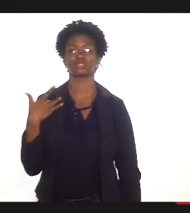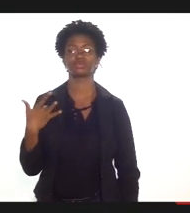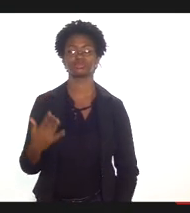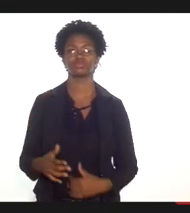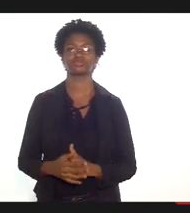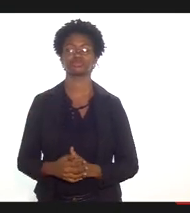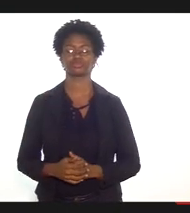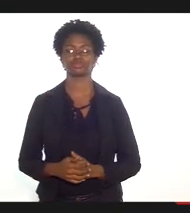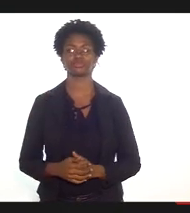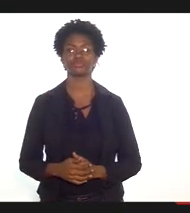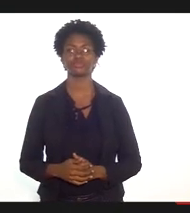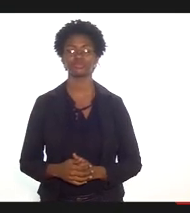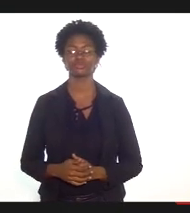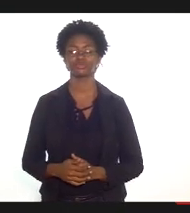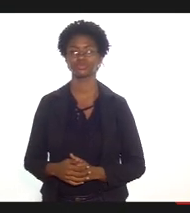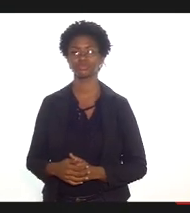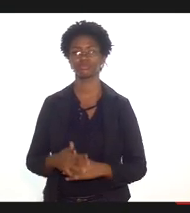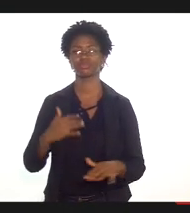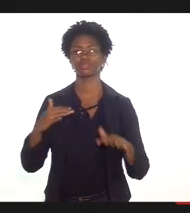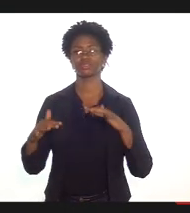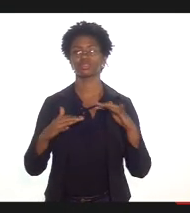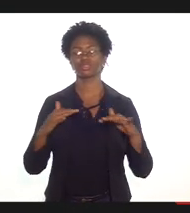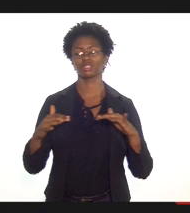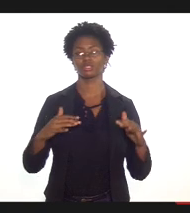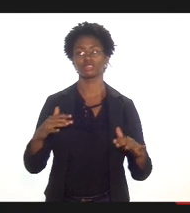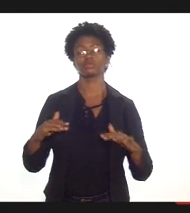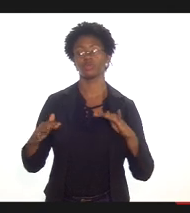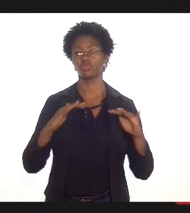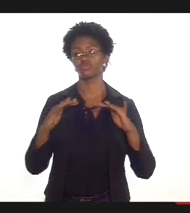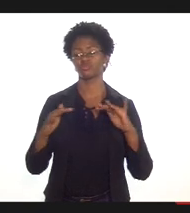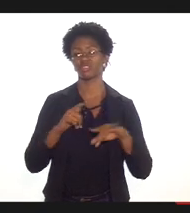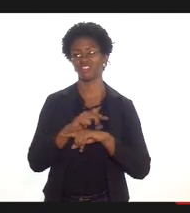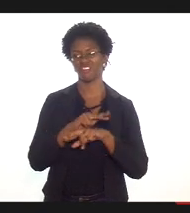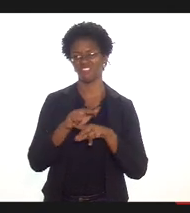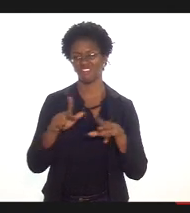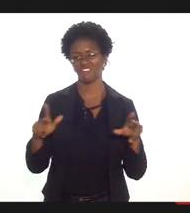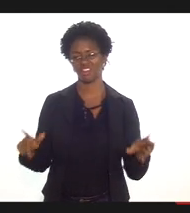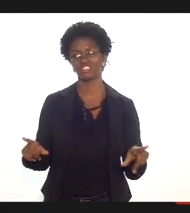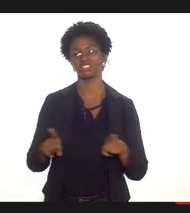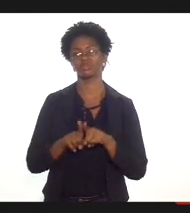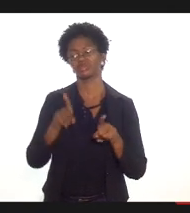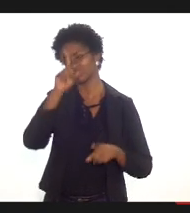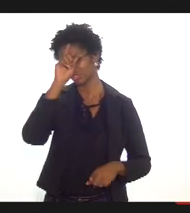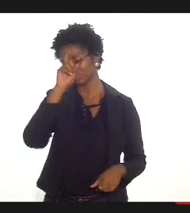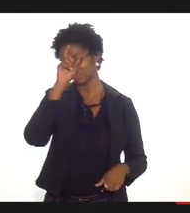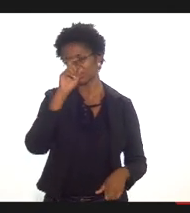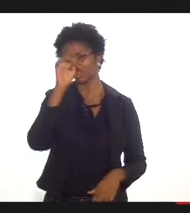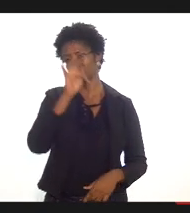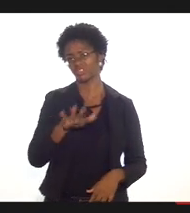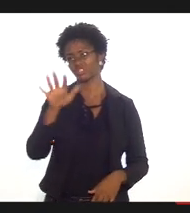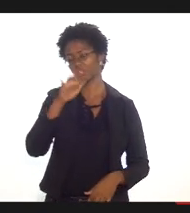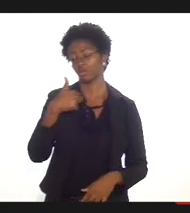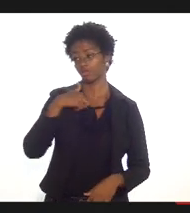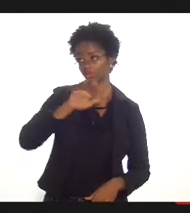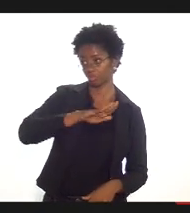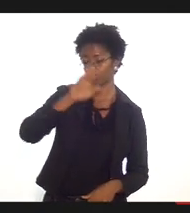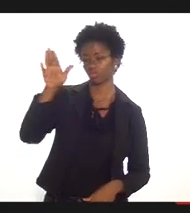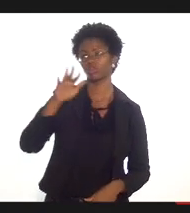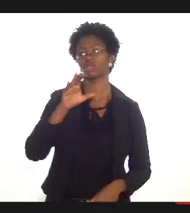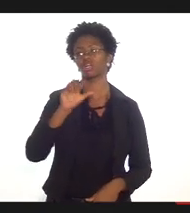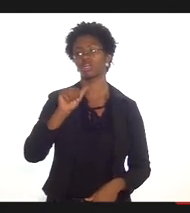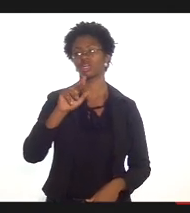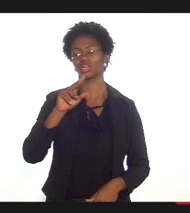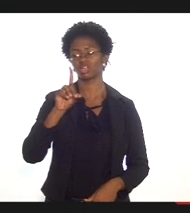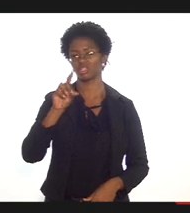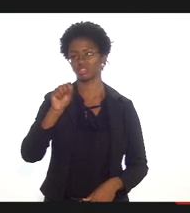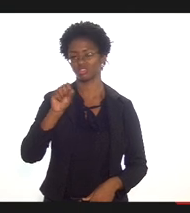à frente de vários movimentos nos hospitais federais. Eu estive também no Cardoso Fonte, mas teve manifestação